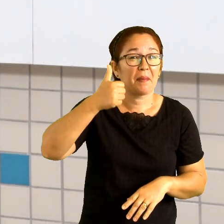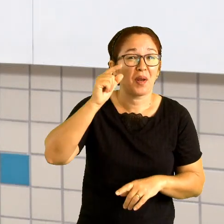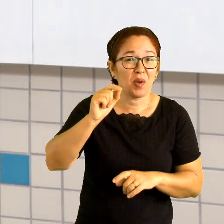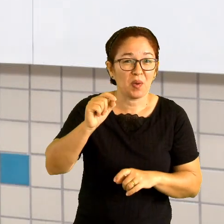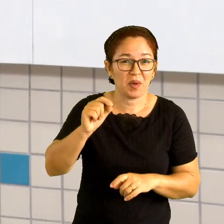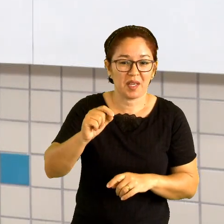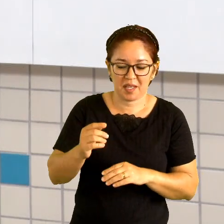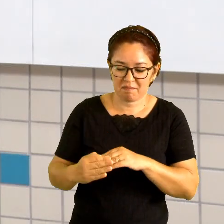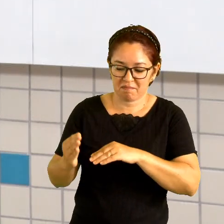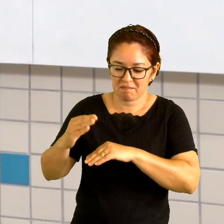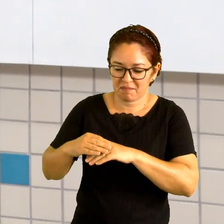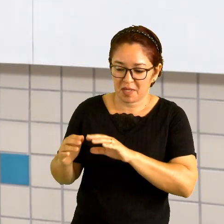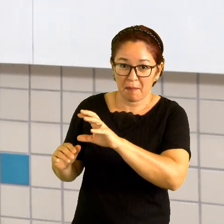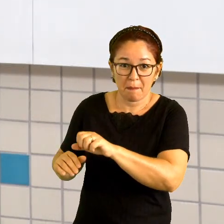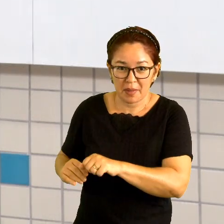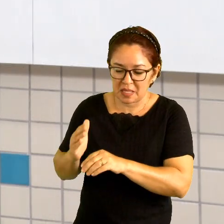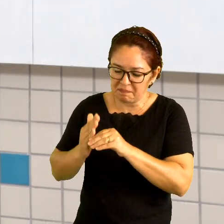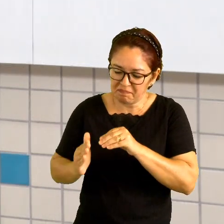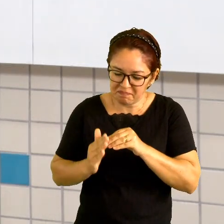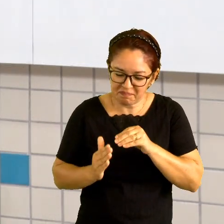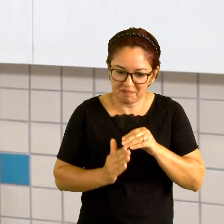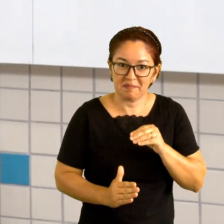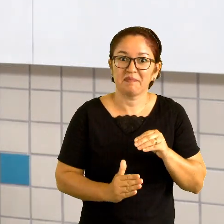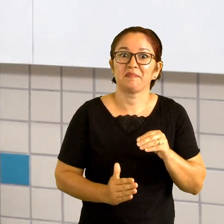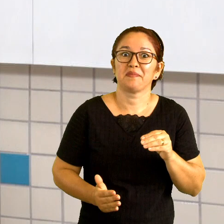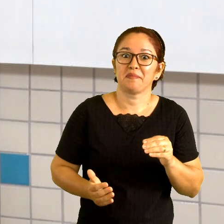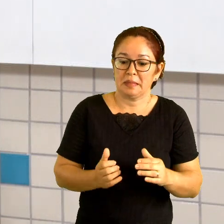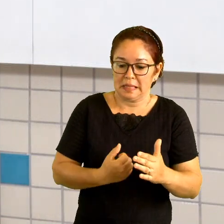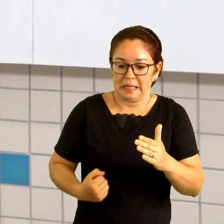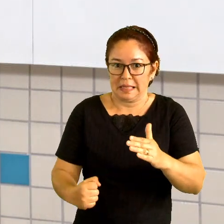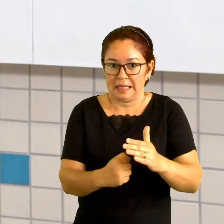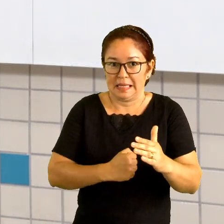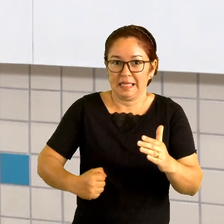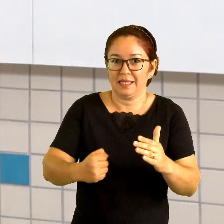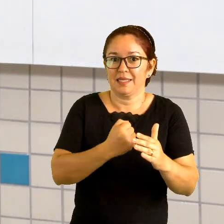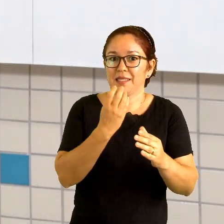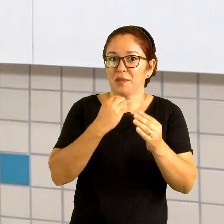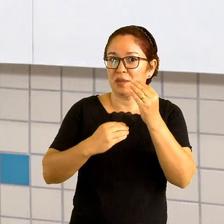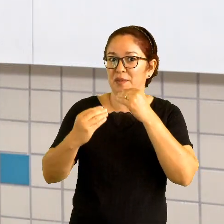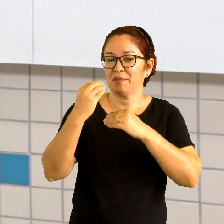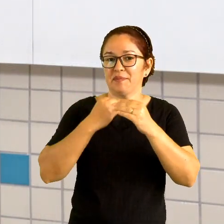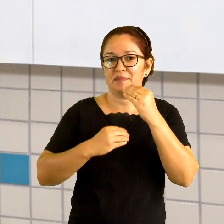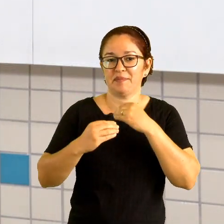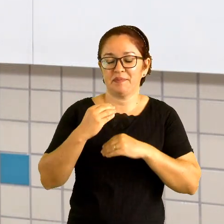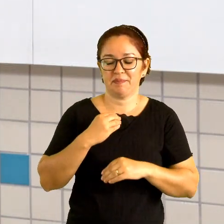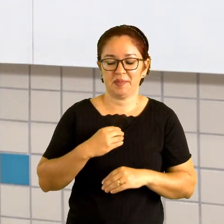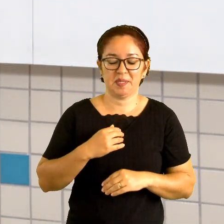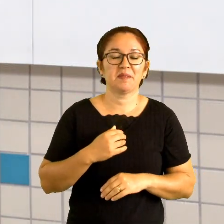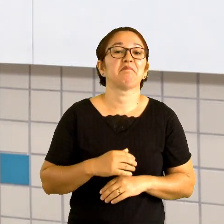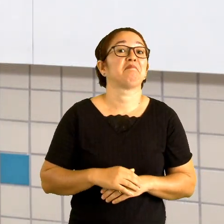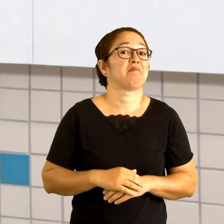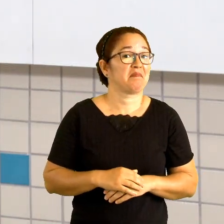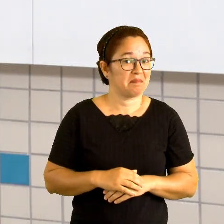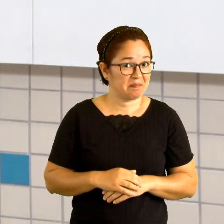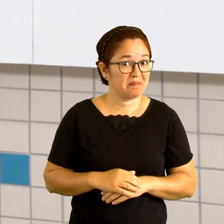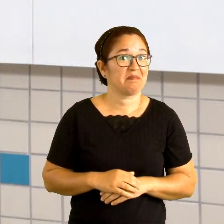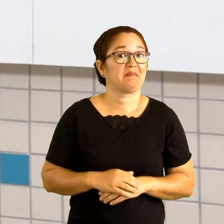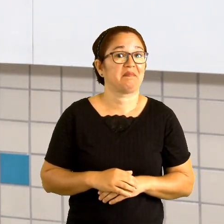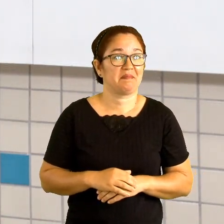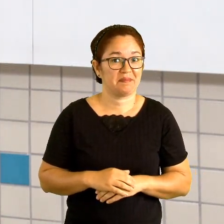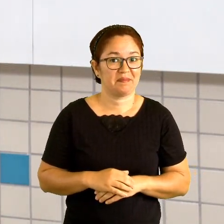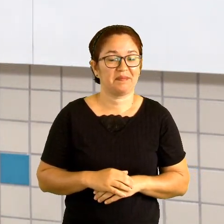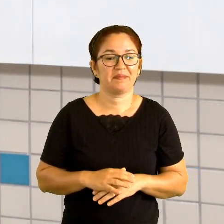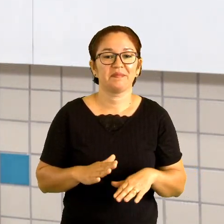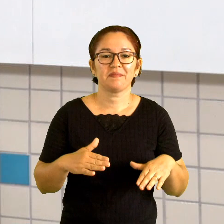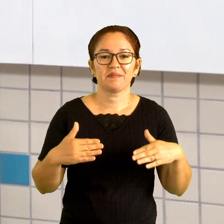ali cozida e pular fora dessa proposta que ele fez. Nós vemos aí que esse texto